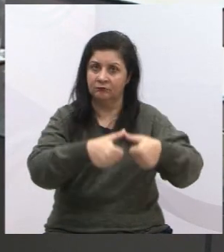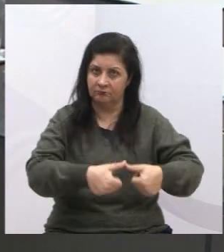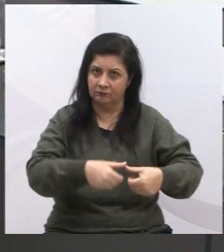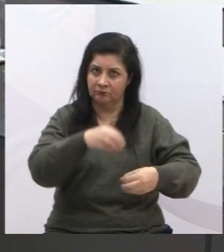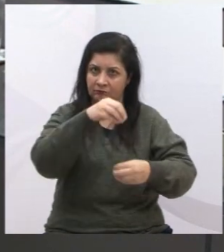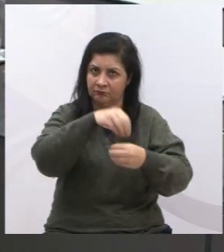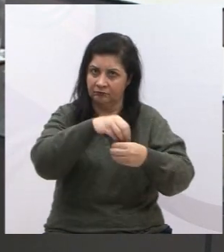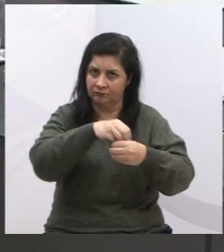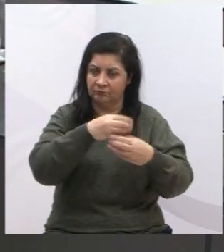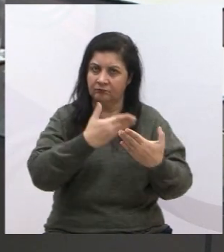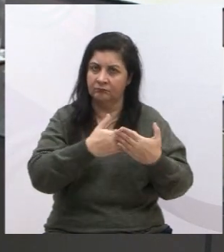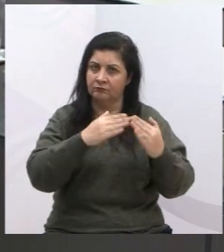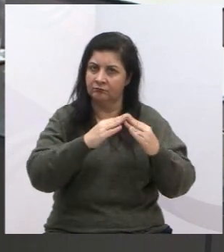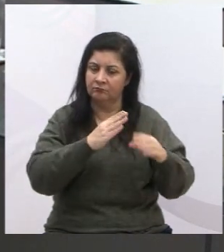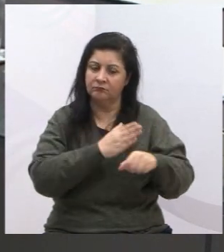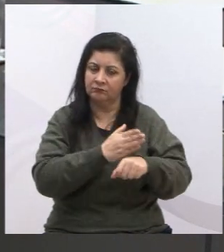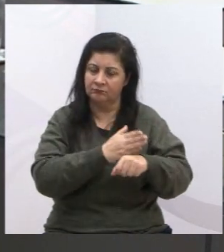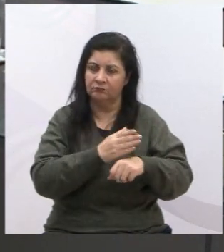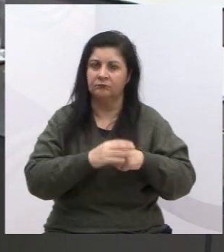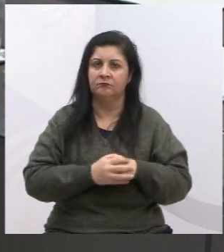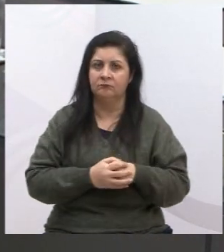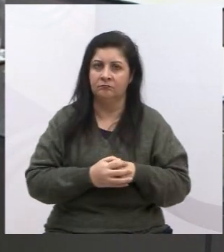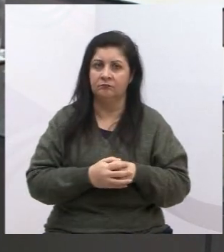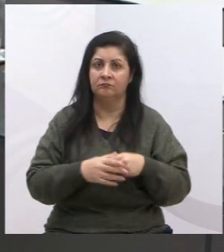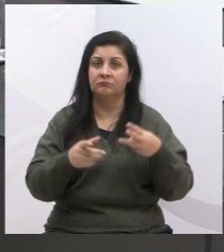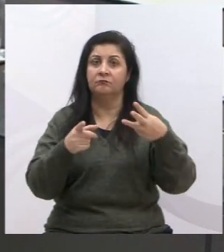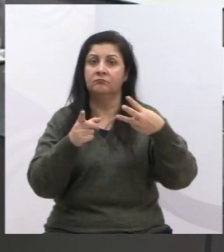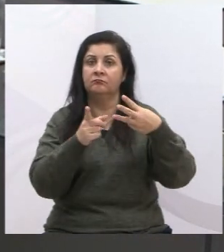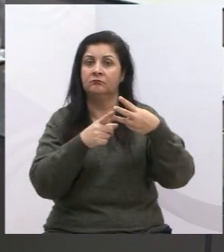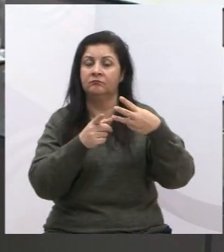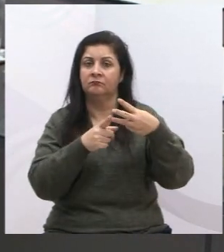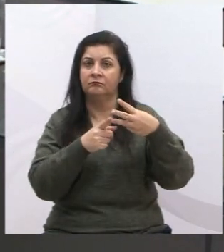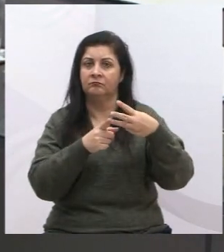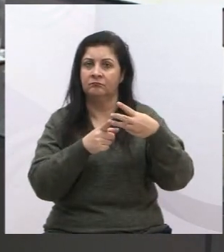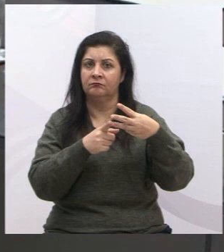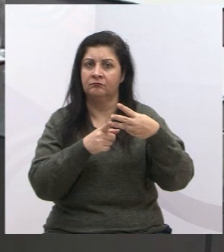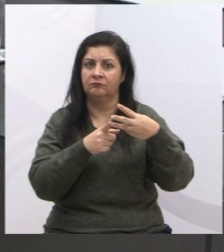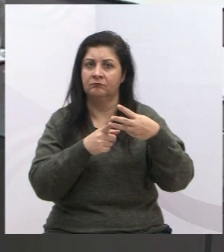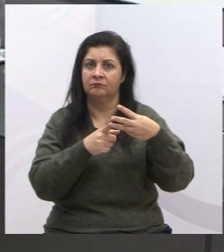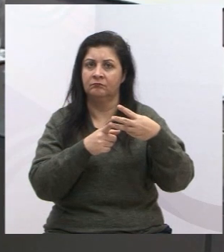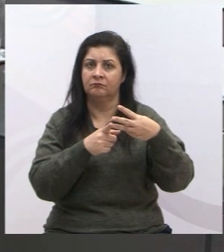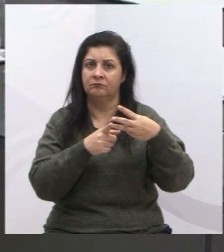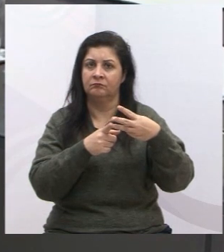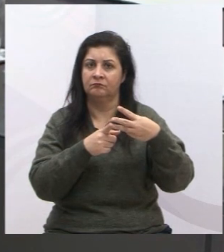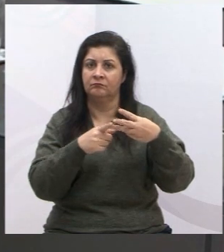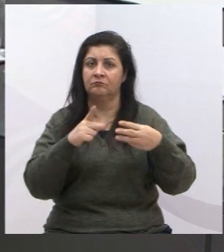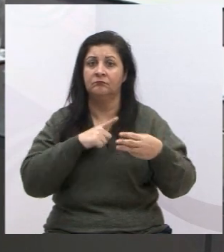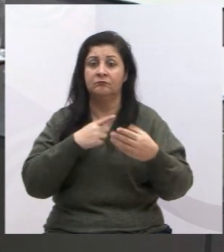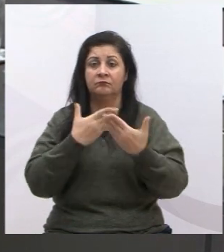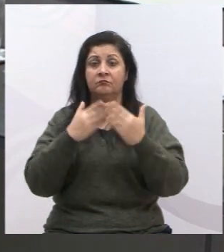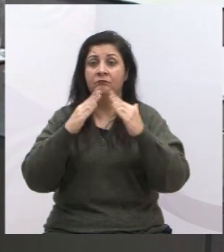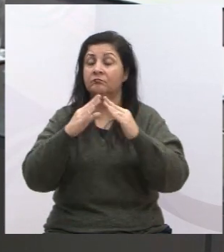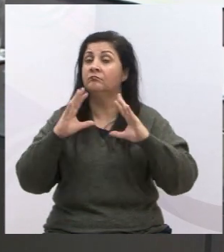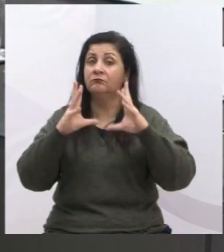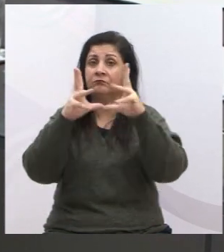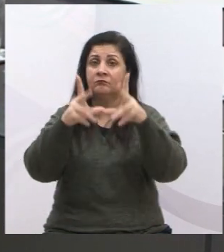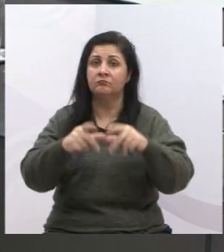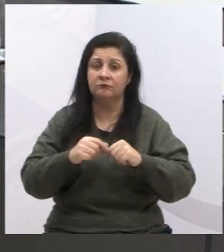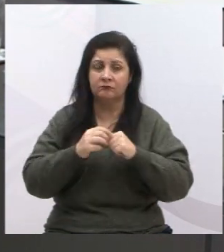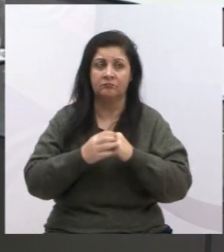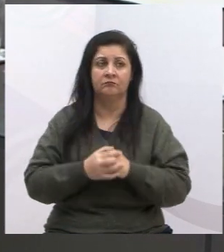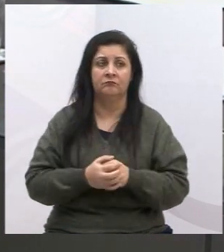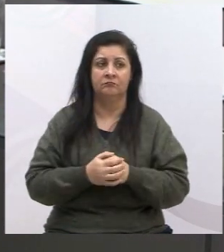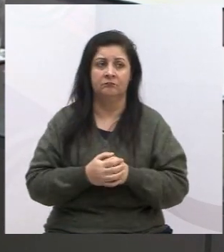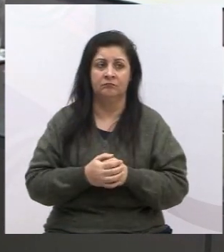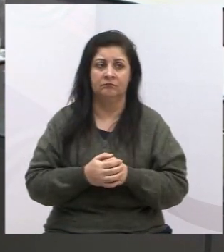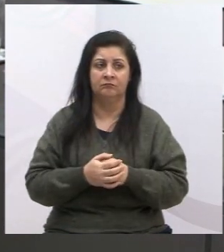escolar, frequentando escolas, enfim. E também garantiu escola para todo mundo. Garantiu a permanência para